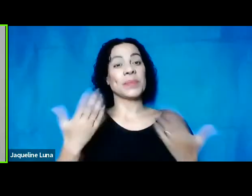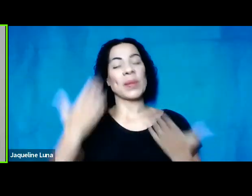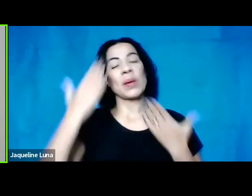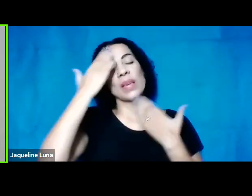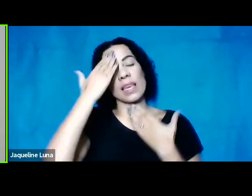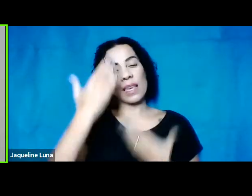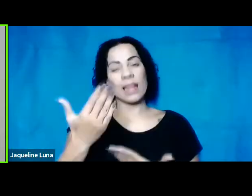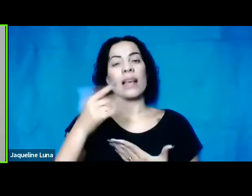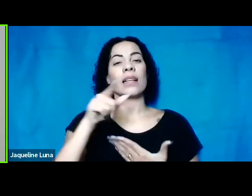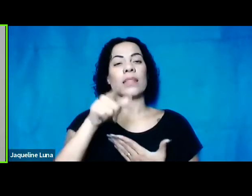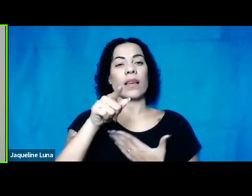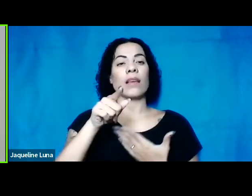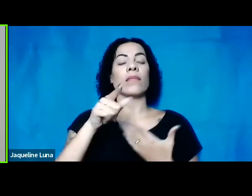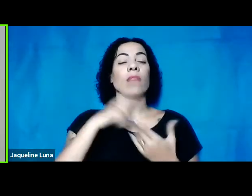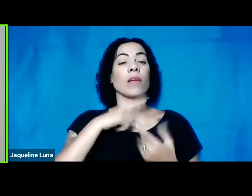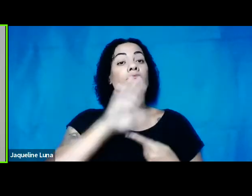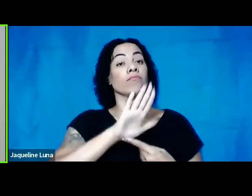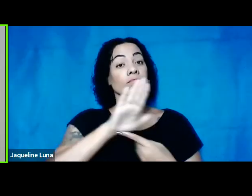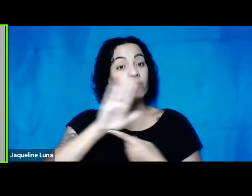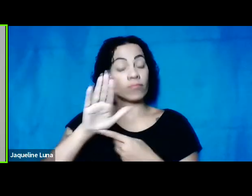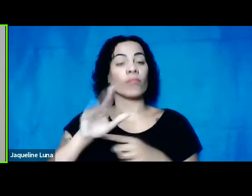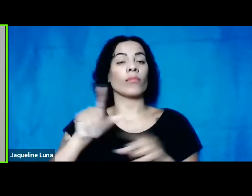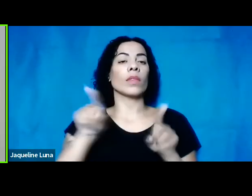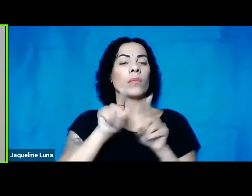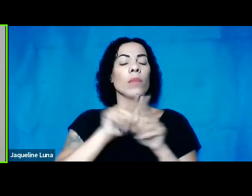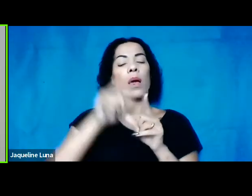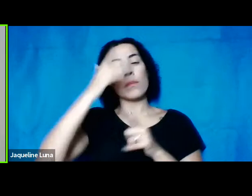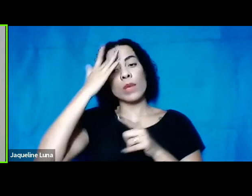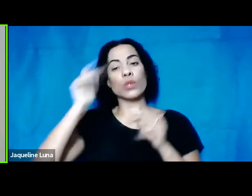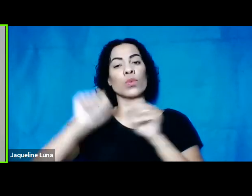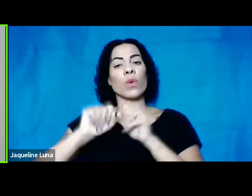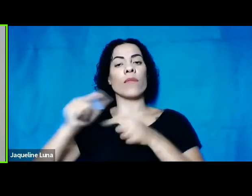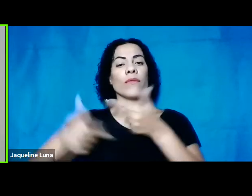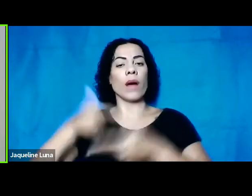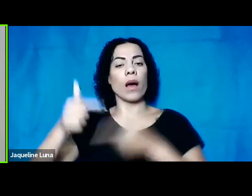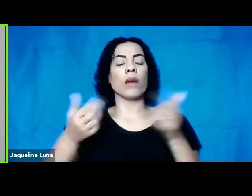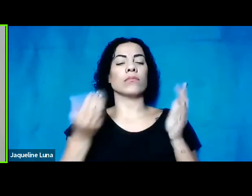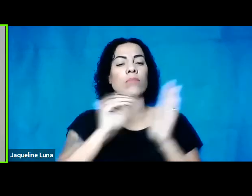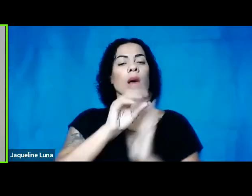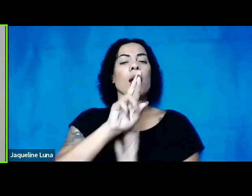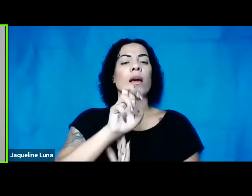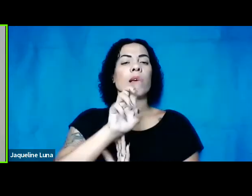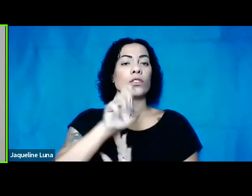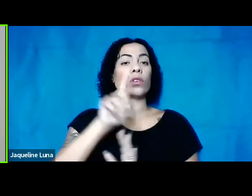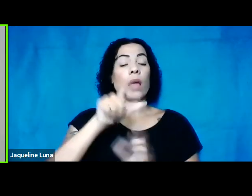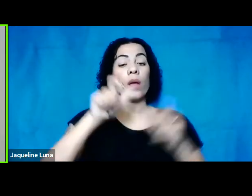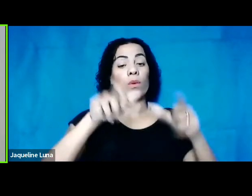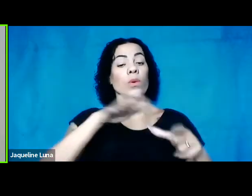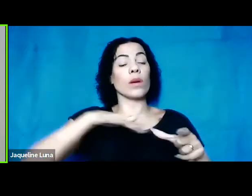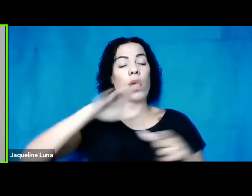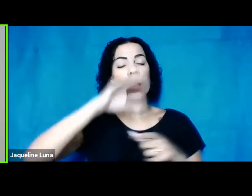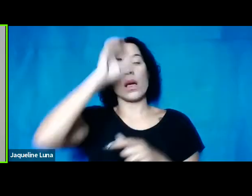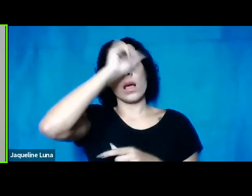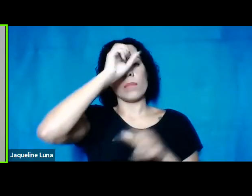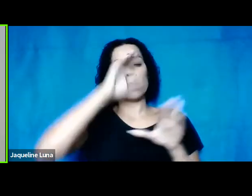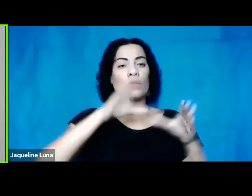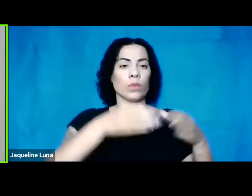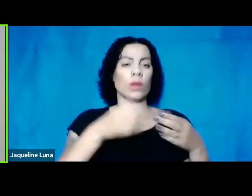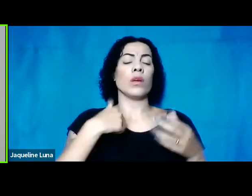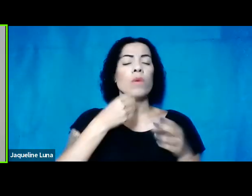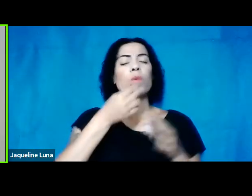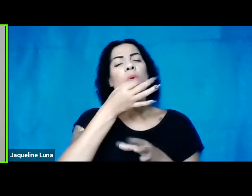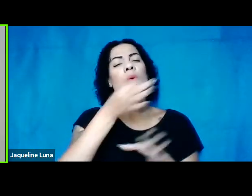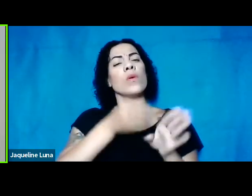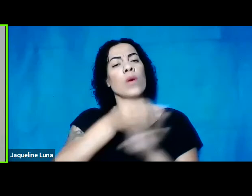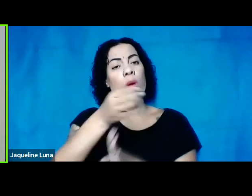por essas exibições e as pessoas que fazem esse programa, né, em rede, que é um espaço de aprendizado coletivo. E eu recomendo, assim, que